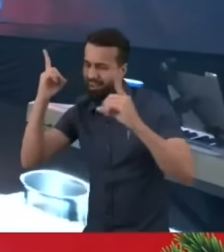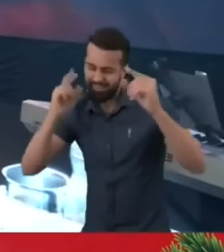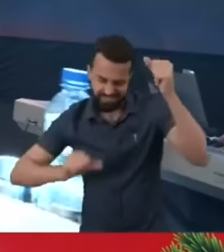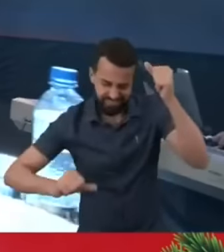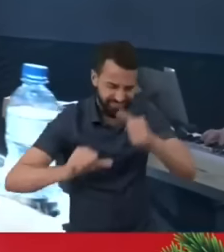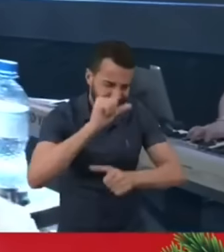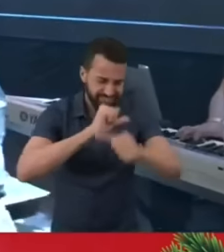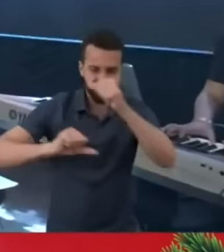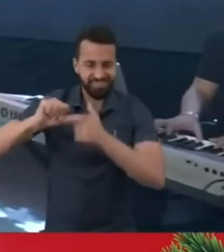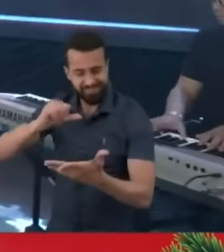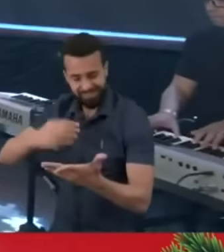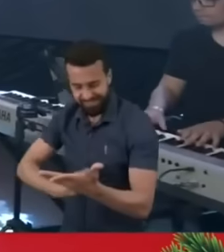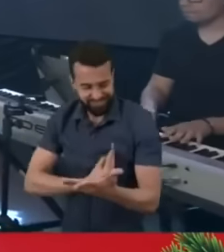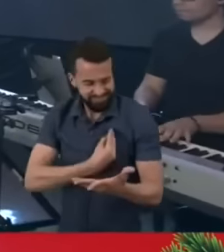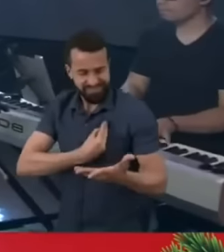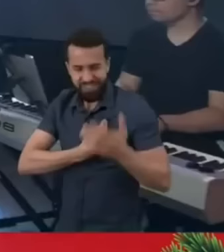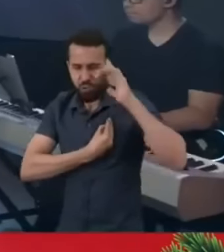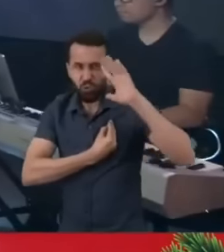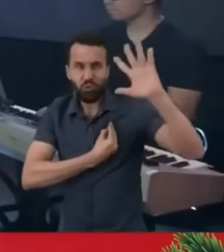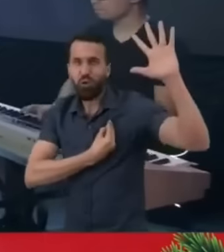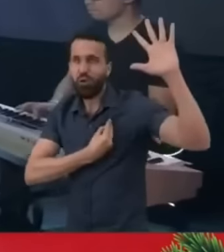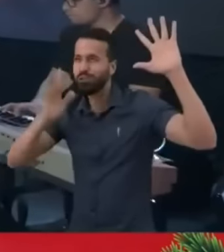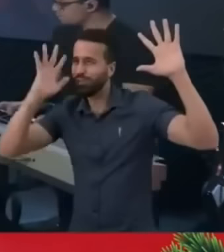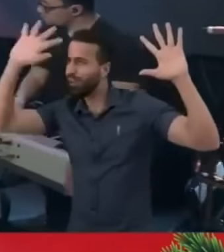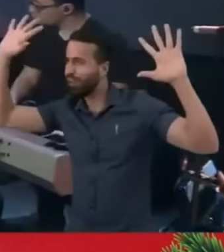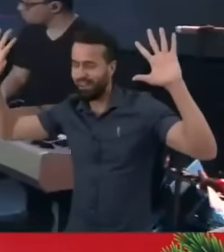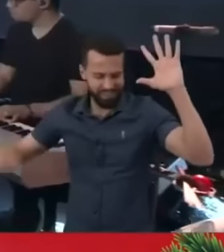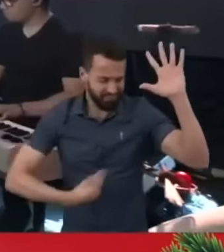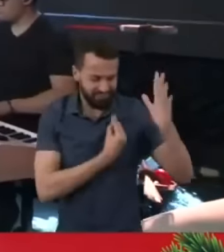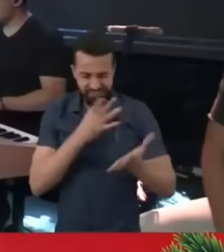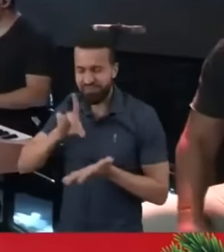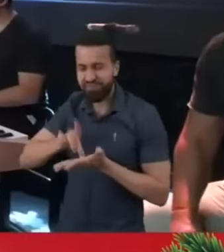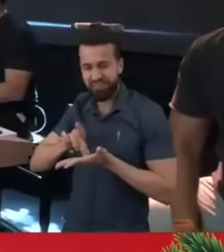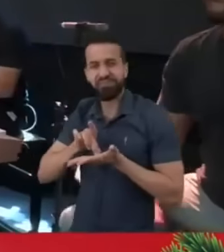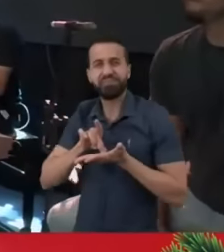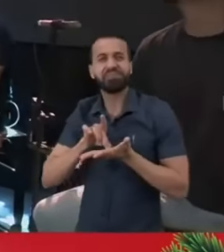e que passe a ser vida o que hoje é só sonho, sonho,